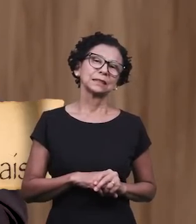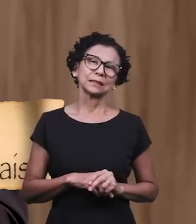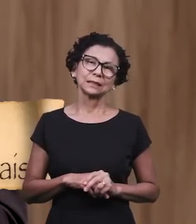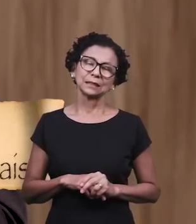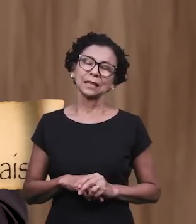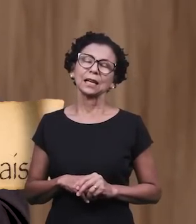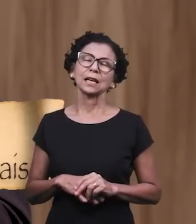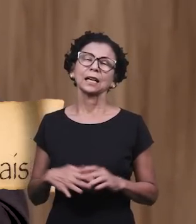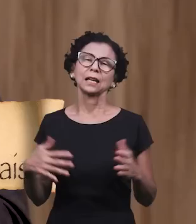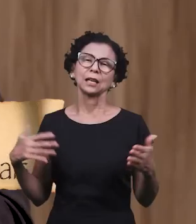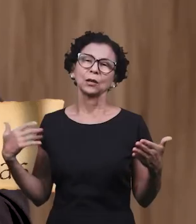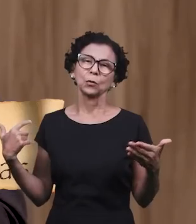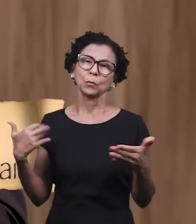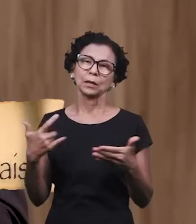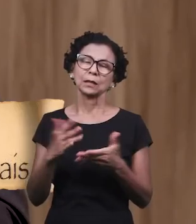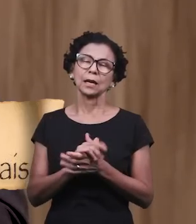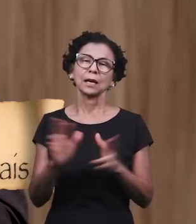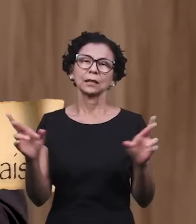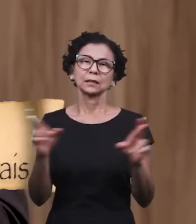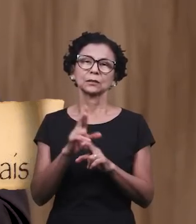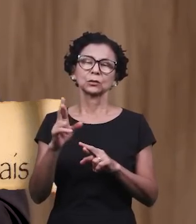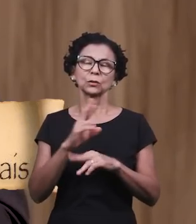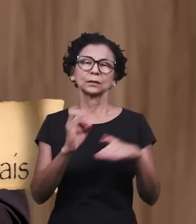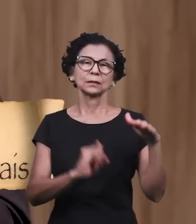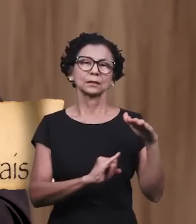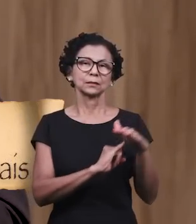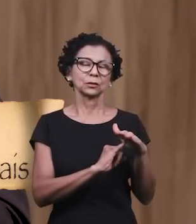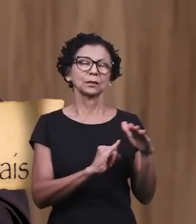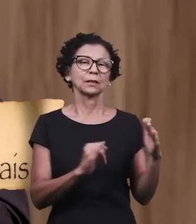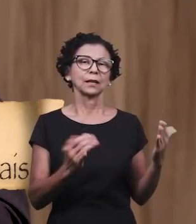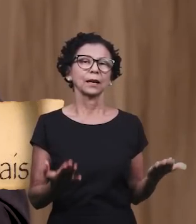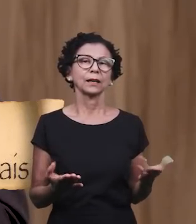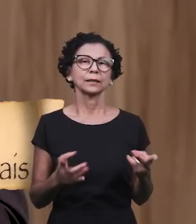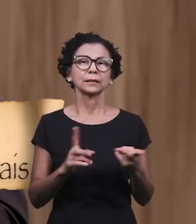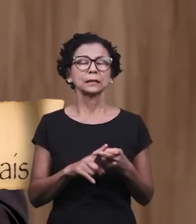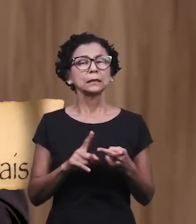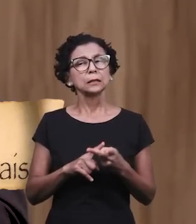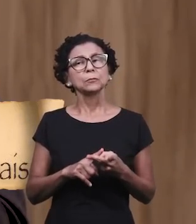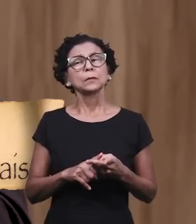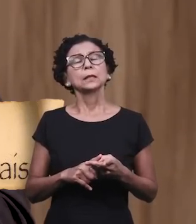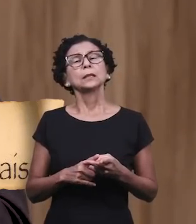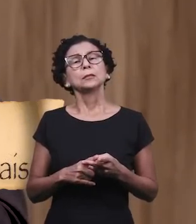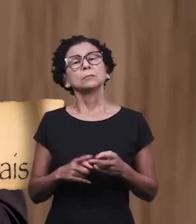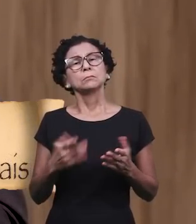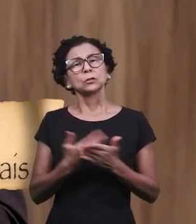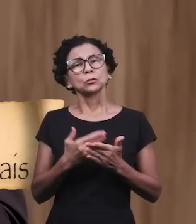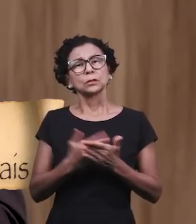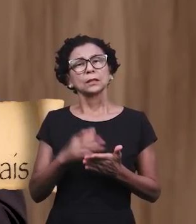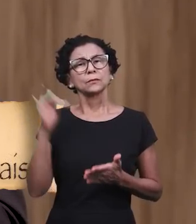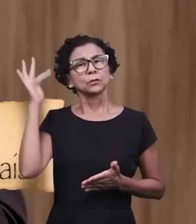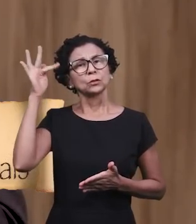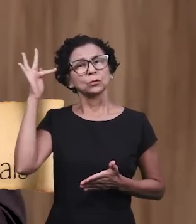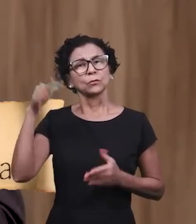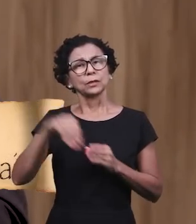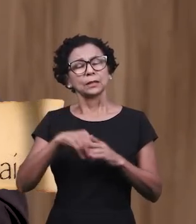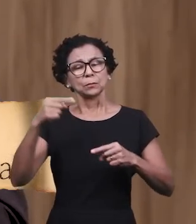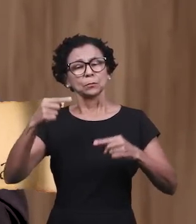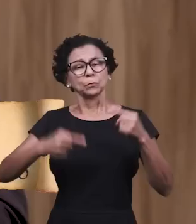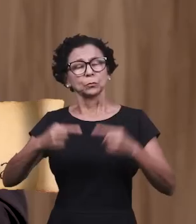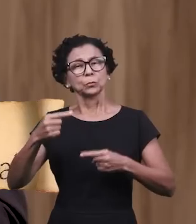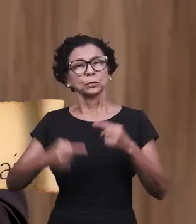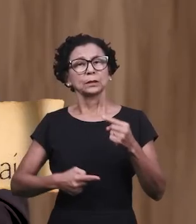pastor Gedeuti. Não vou mencionar profundamente o pastor Gedeuti, porque todos sabem do vasto conhecimento que ele tem